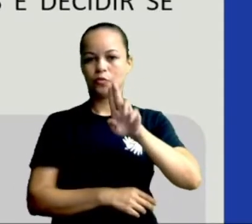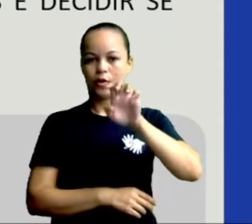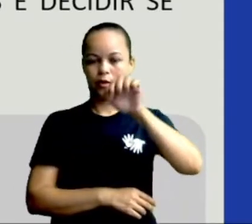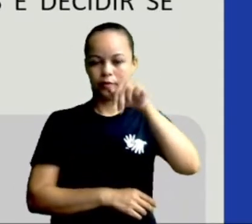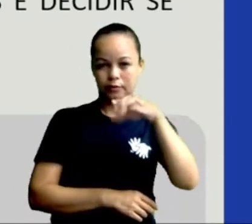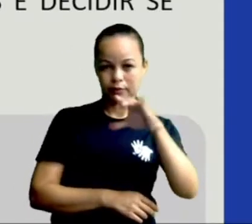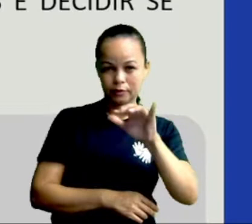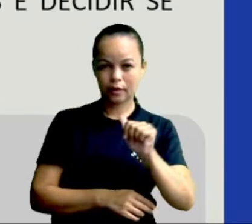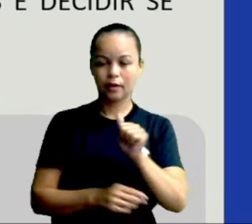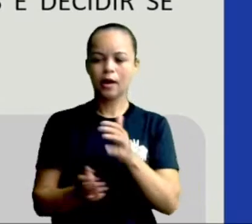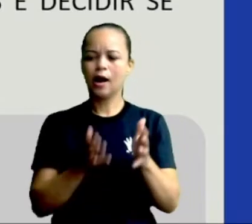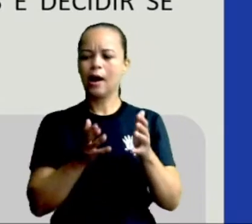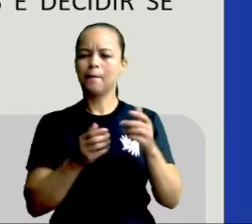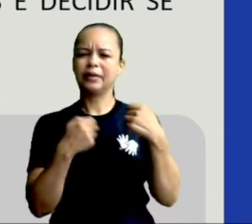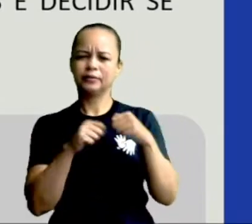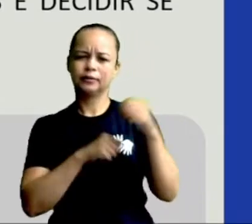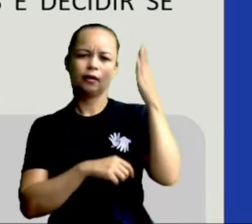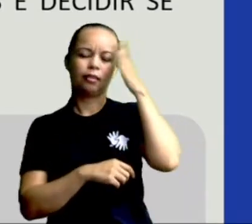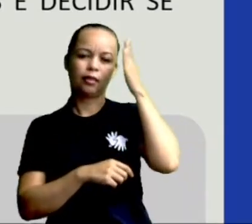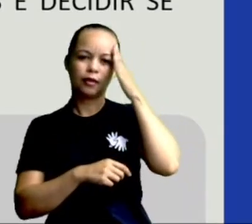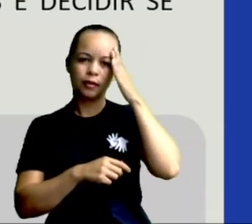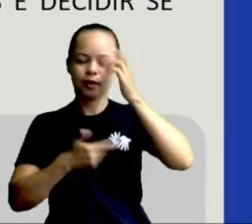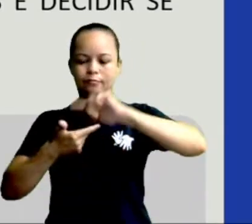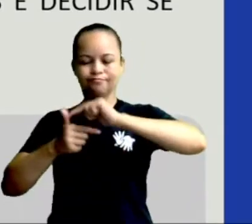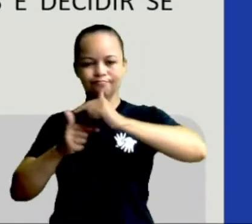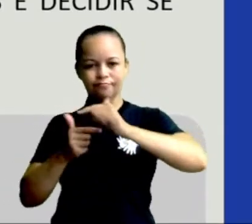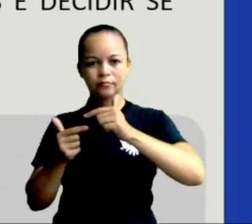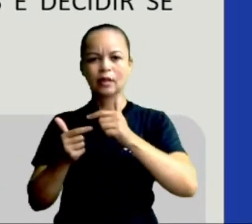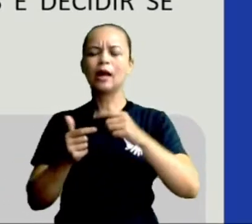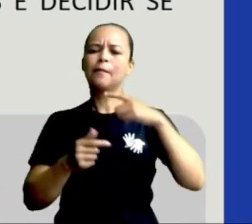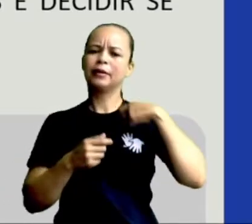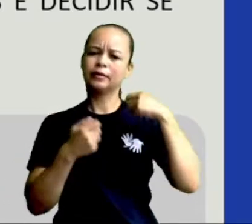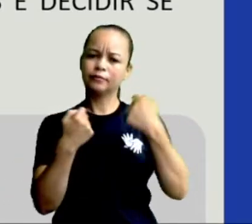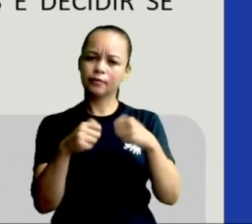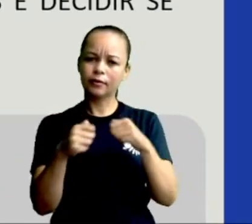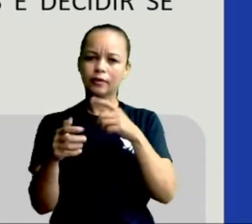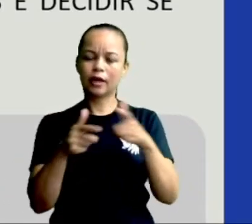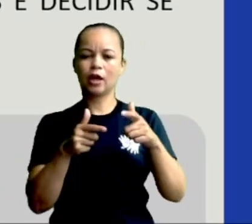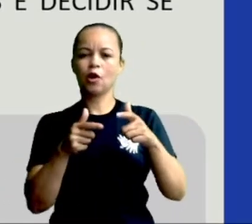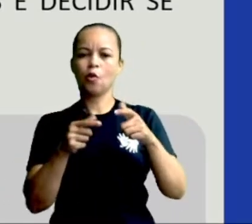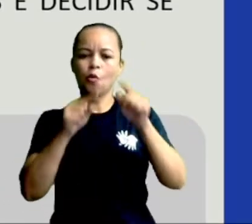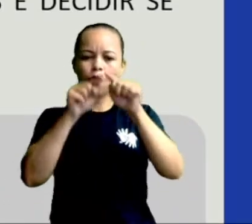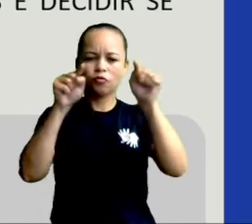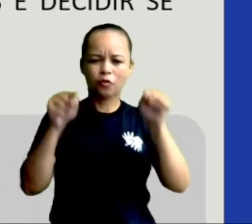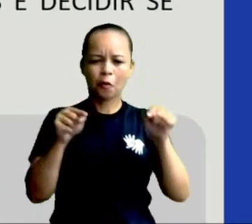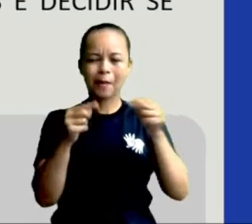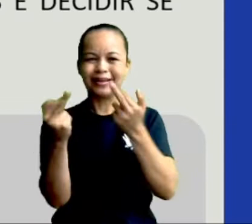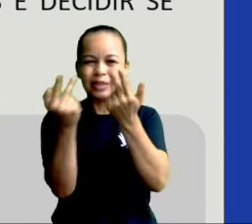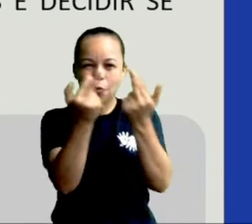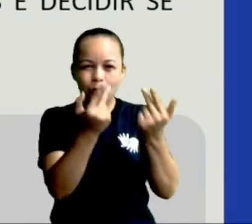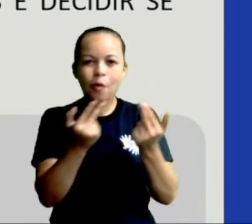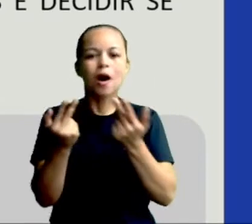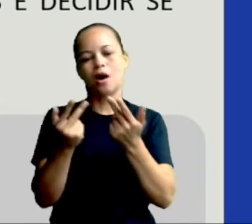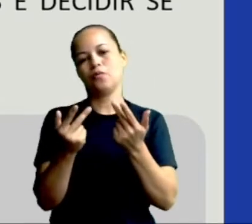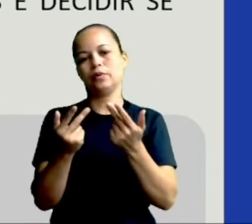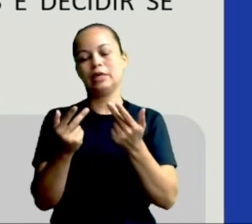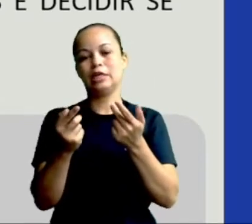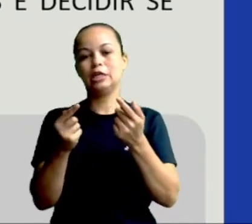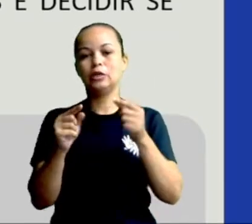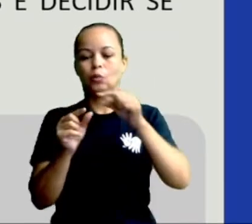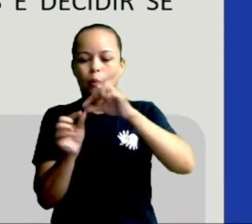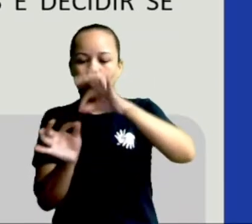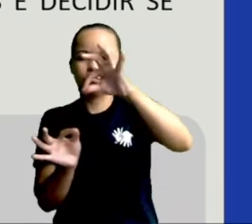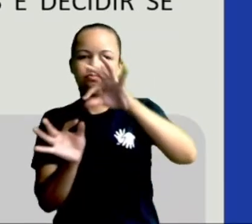a gente tem que entender que as figuras geométricas, elas precisam ter o mesmo formato e o mesmo tamanho. Elas precisam ter a